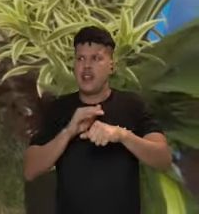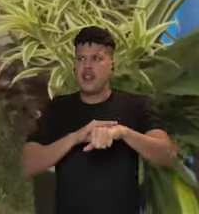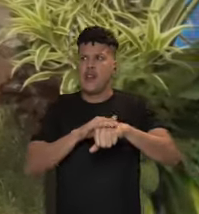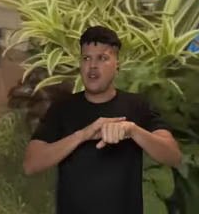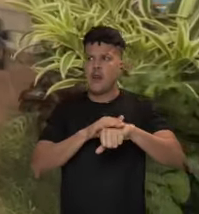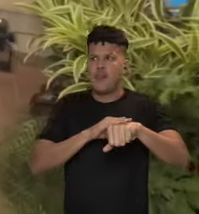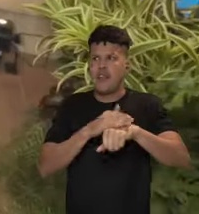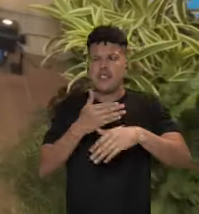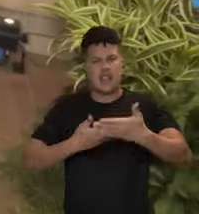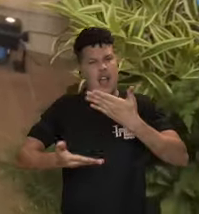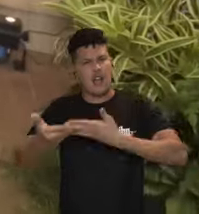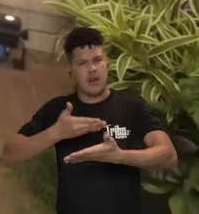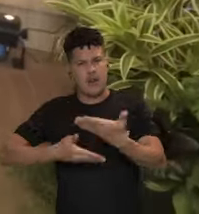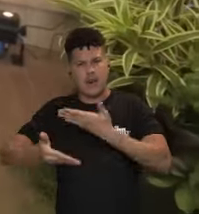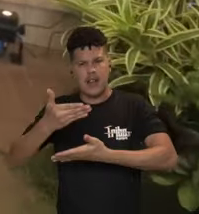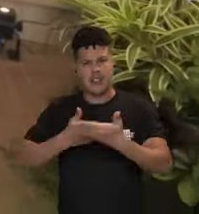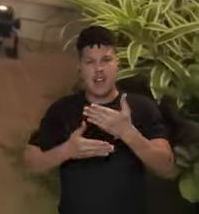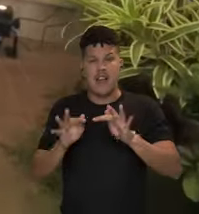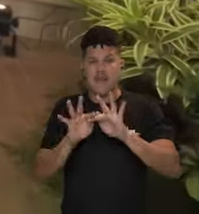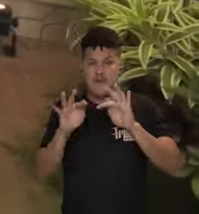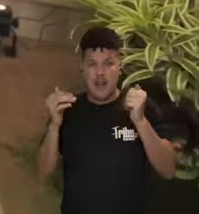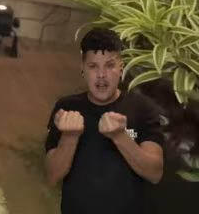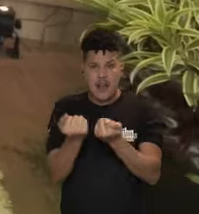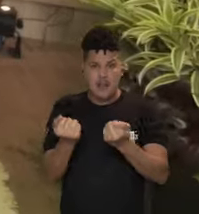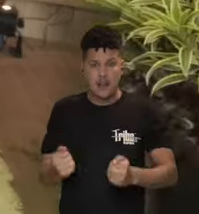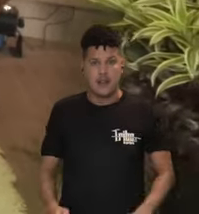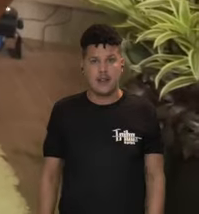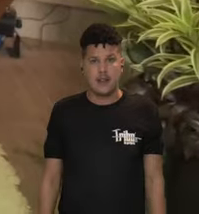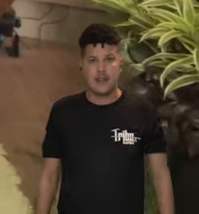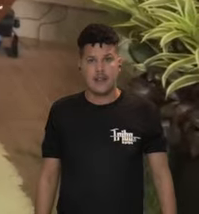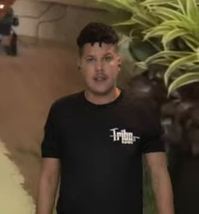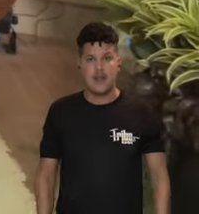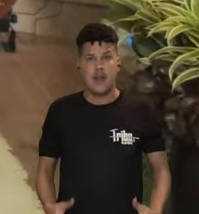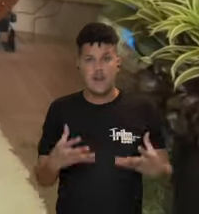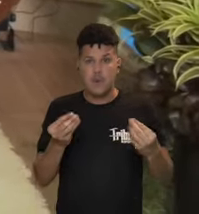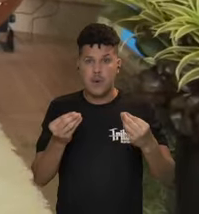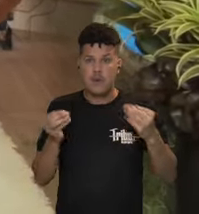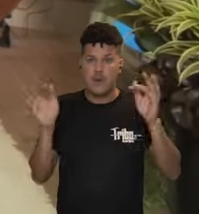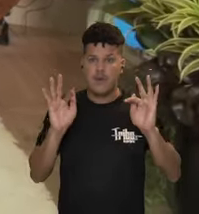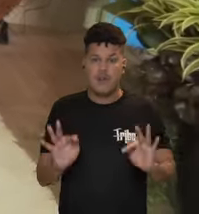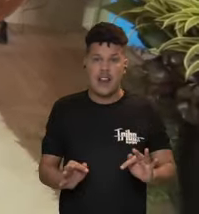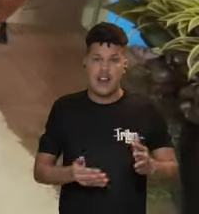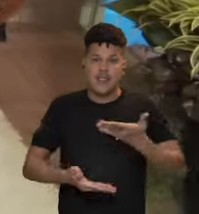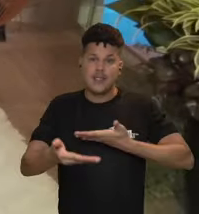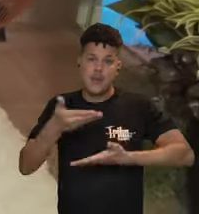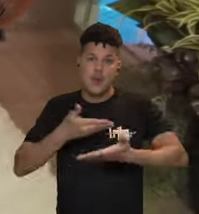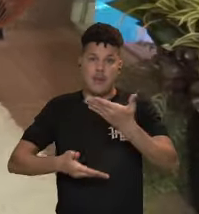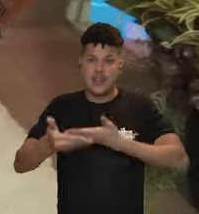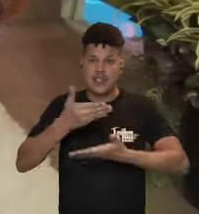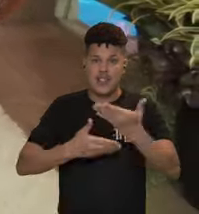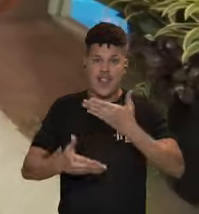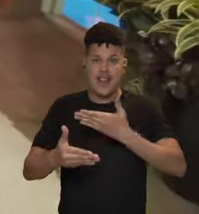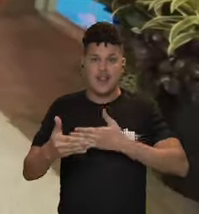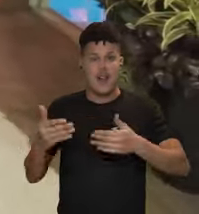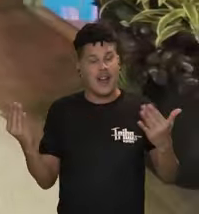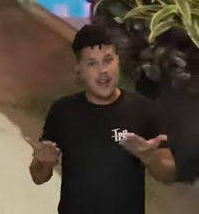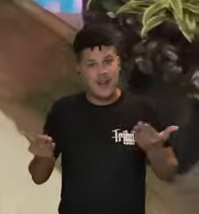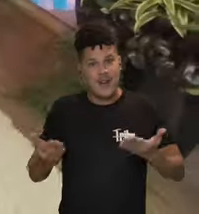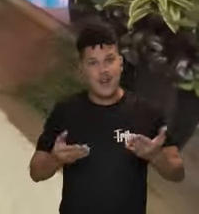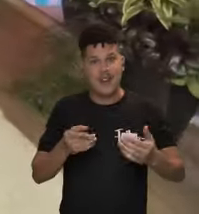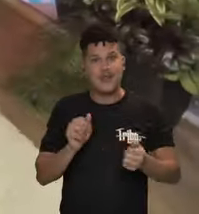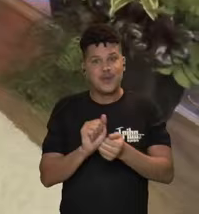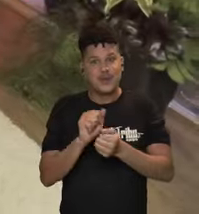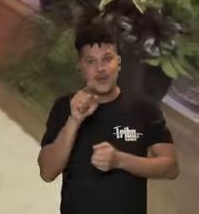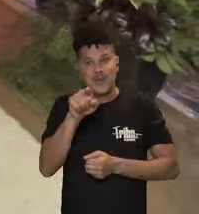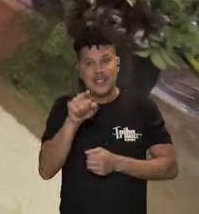as coisas, né? Então é isso, família. Gente, muito feliz de estar aqui compartilhando esse momento com vocês. Tá fazendo essa